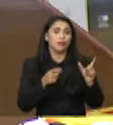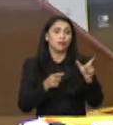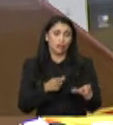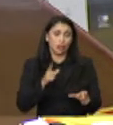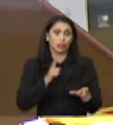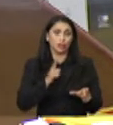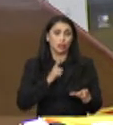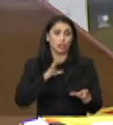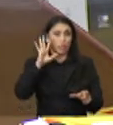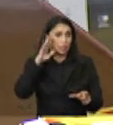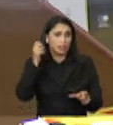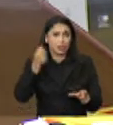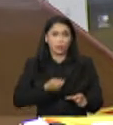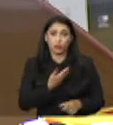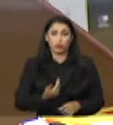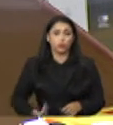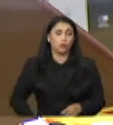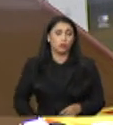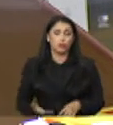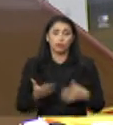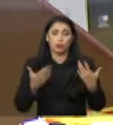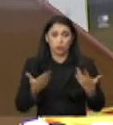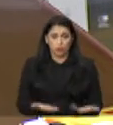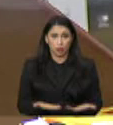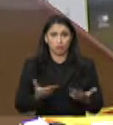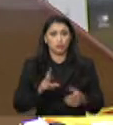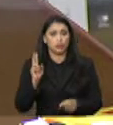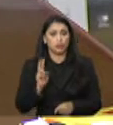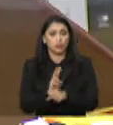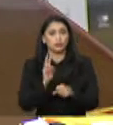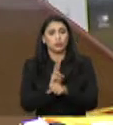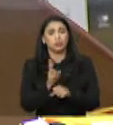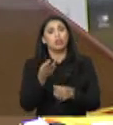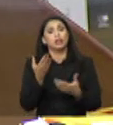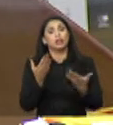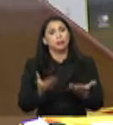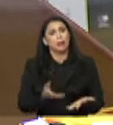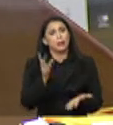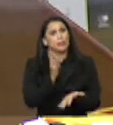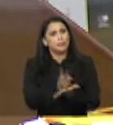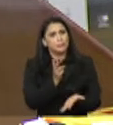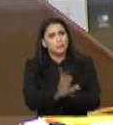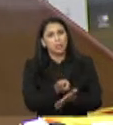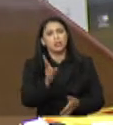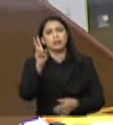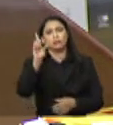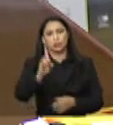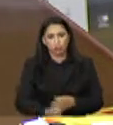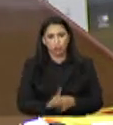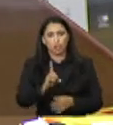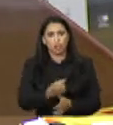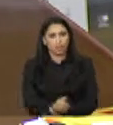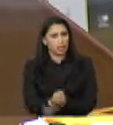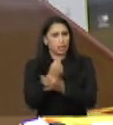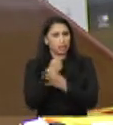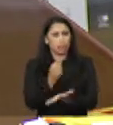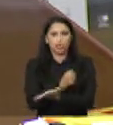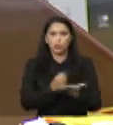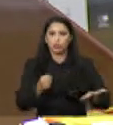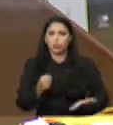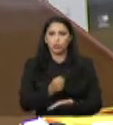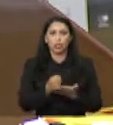sujeito a pretensão sancionatória do estado e por isso deve ser tutelado quanto possível pelos mesmos direitos e garantias fundamentais